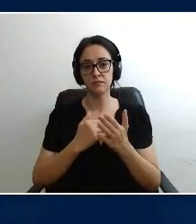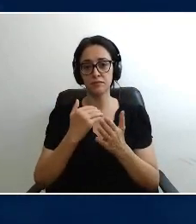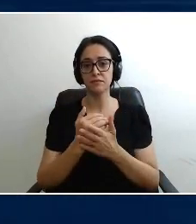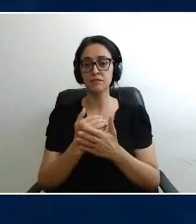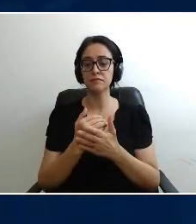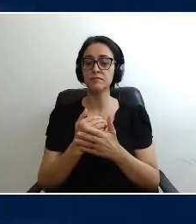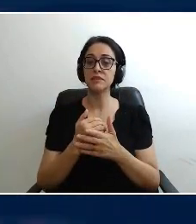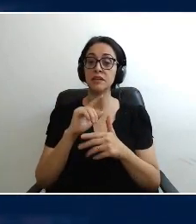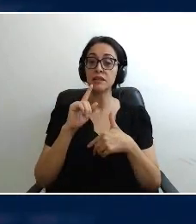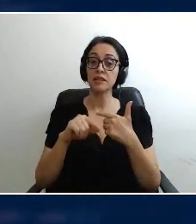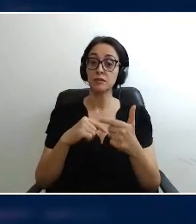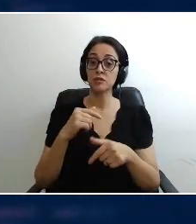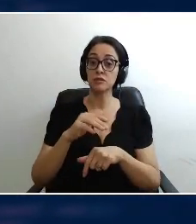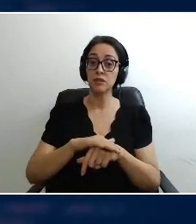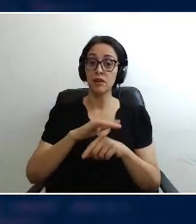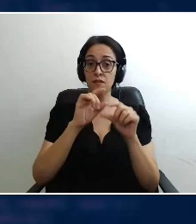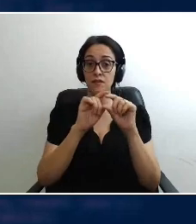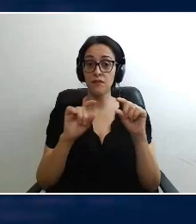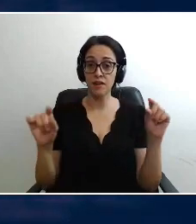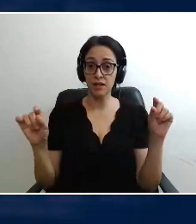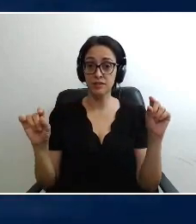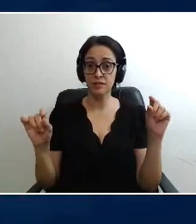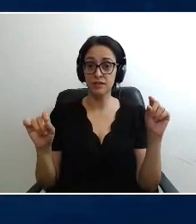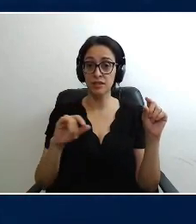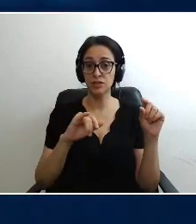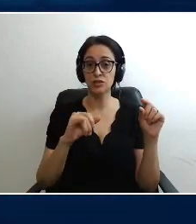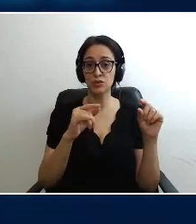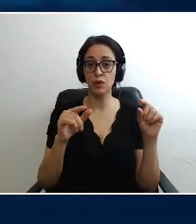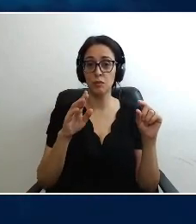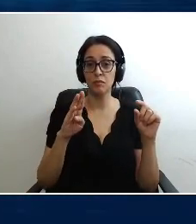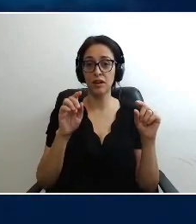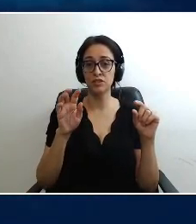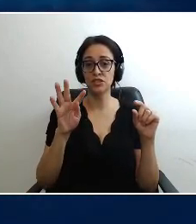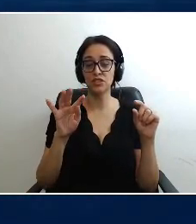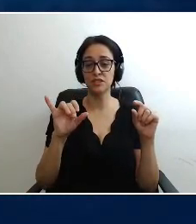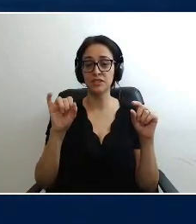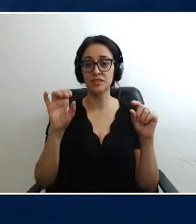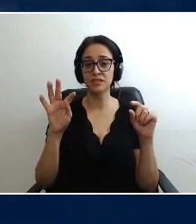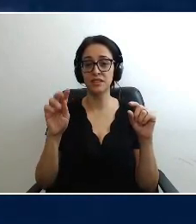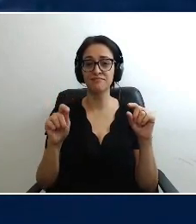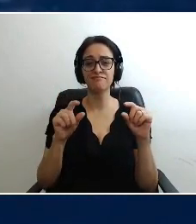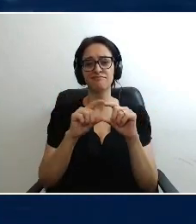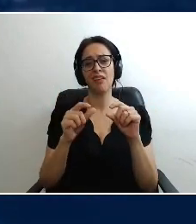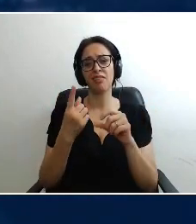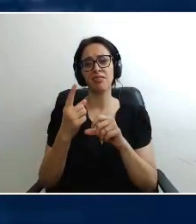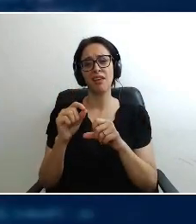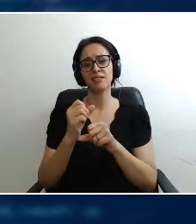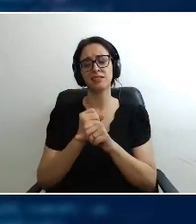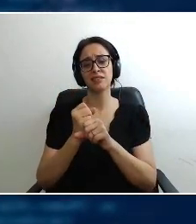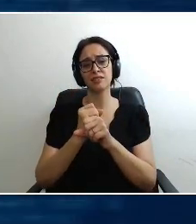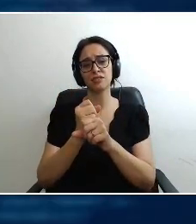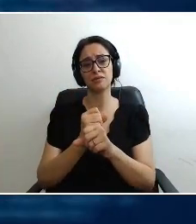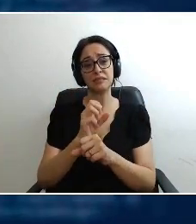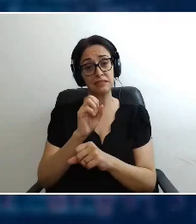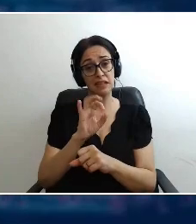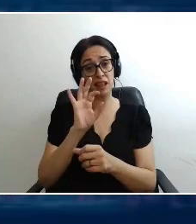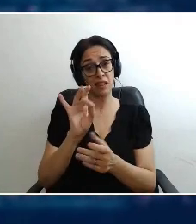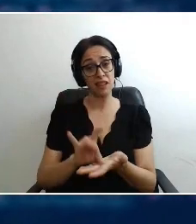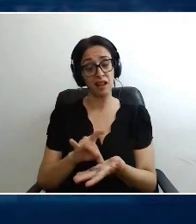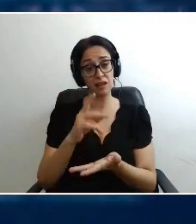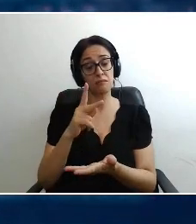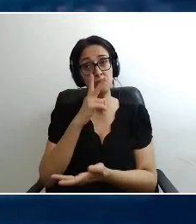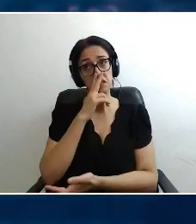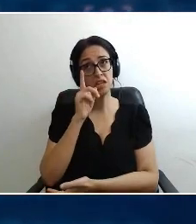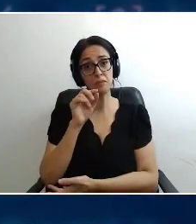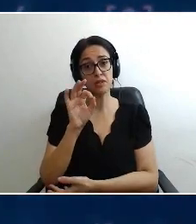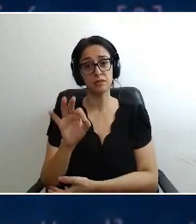E aqui, cara, essa frase do João Batista Neto, cara, tem uns 10 anos isso, então eu nem tenho certeza se é do João, mas se eu não me engano é dele mesmo,